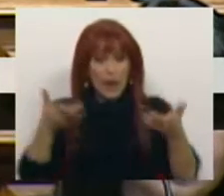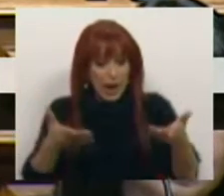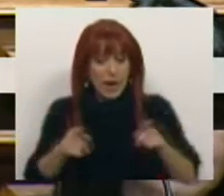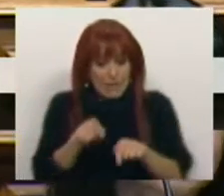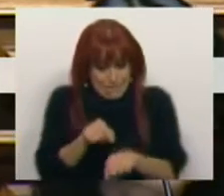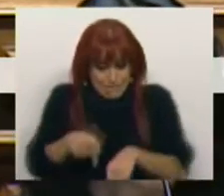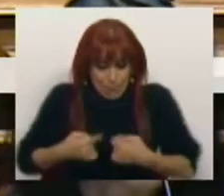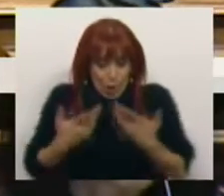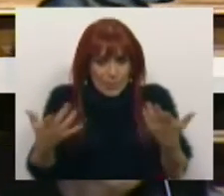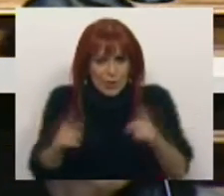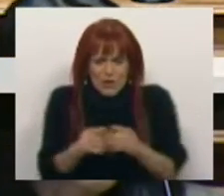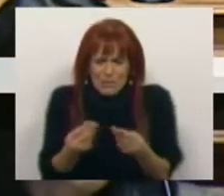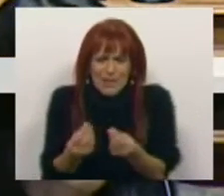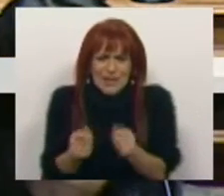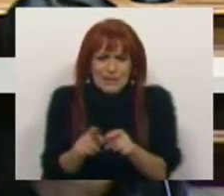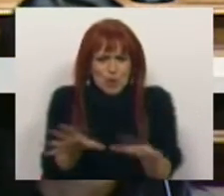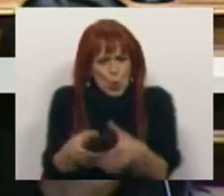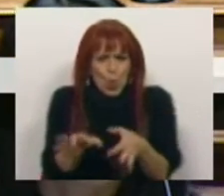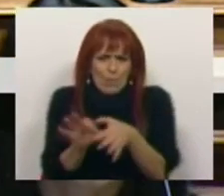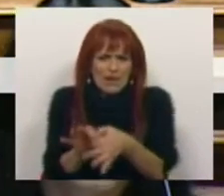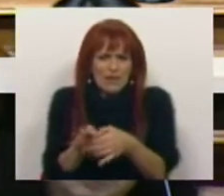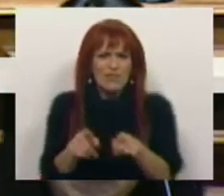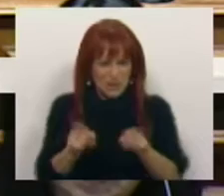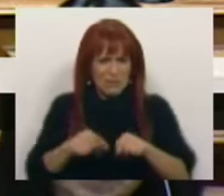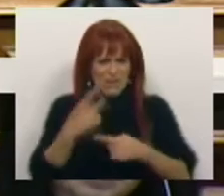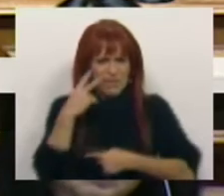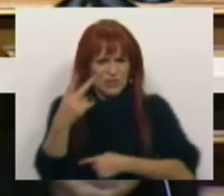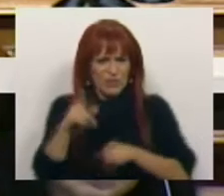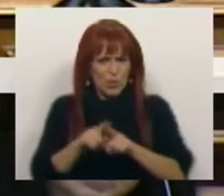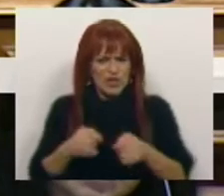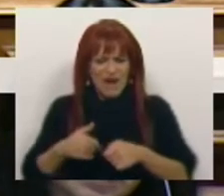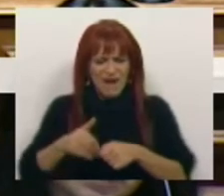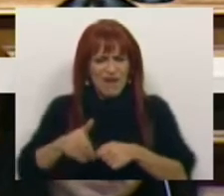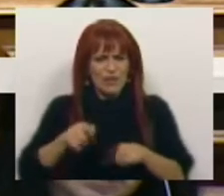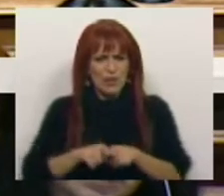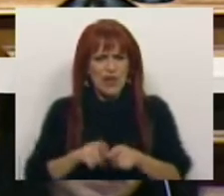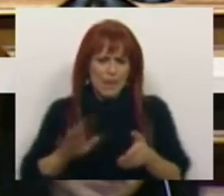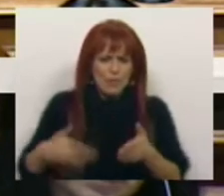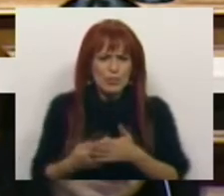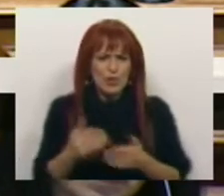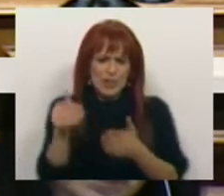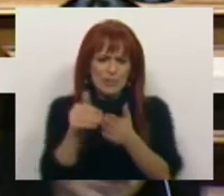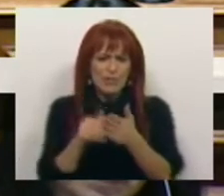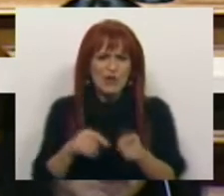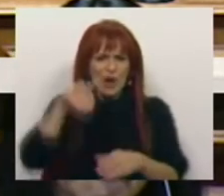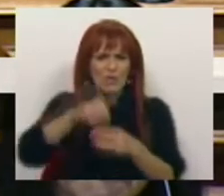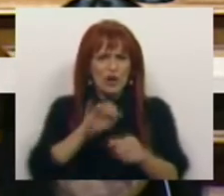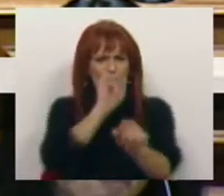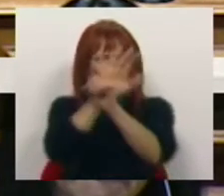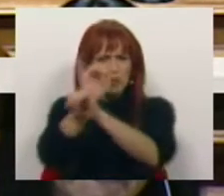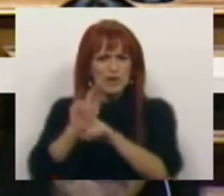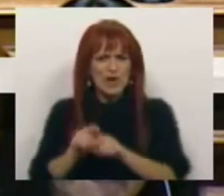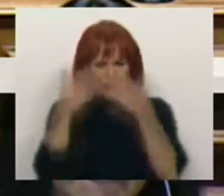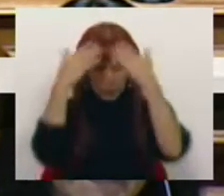ela mesma uma espécie de cooperativa. Será que também vamos assistir a breve prazo a uma proposta para a introdução de voto plural